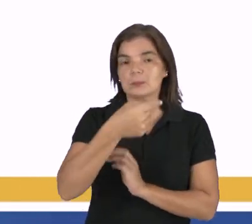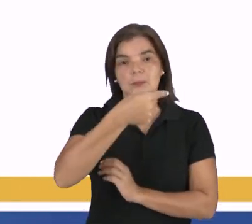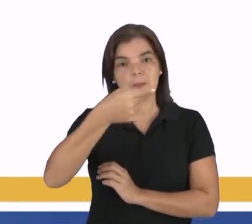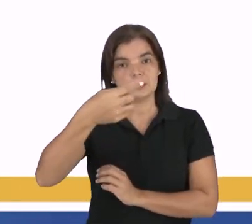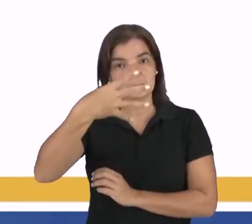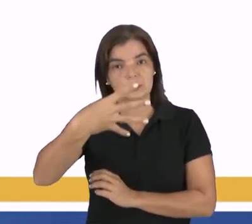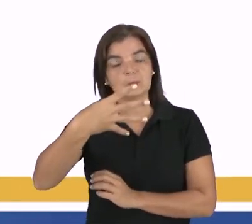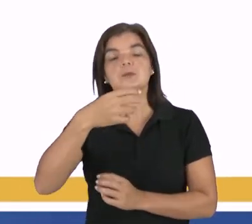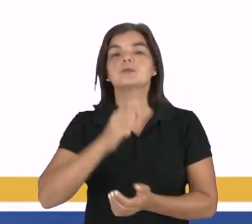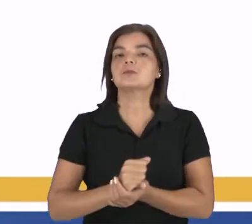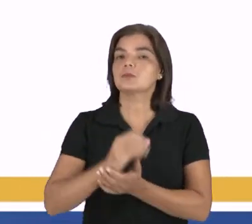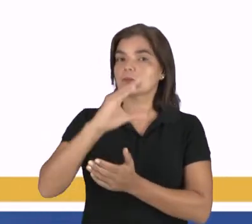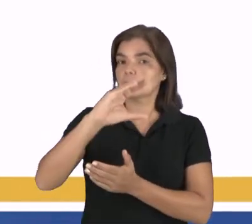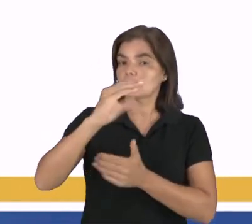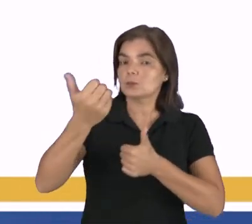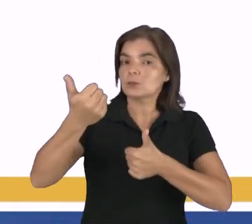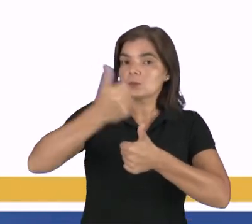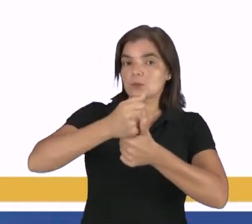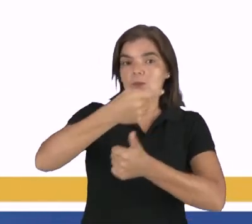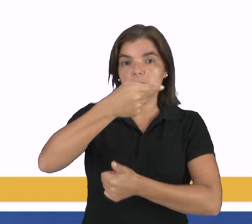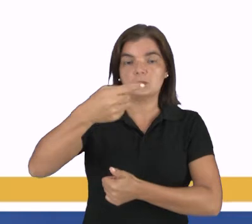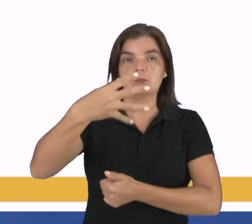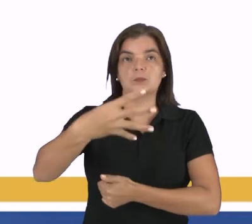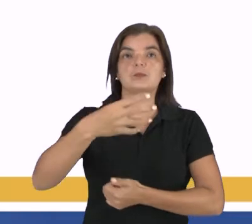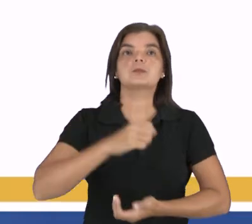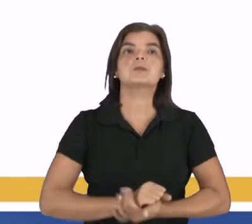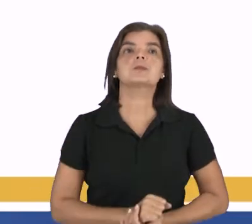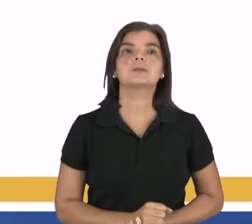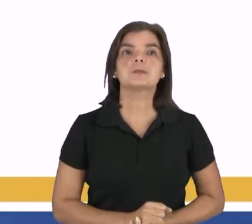tá? Então, no lugar desse c, é menos 4.